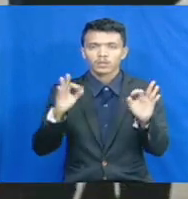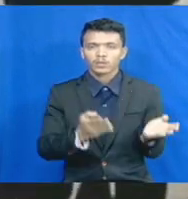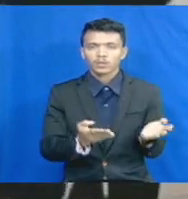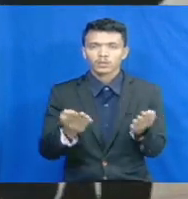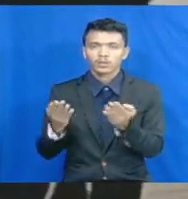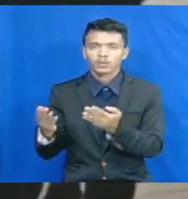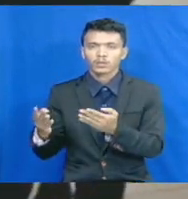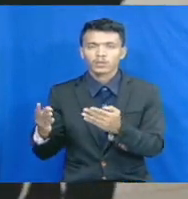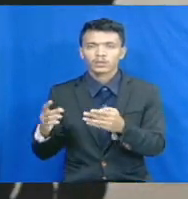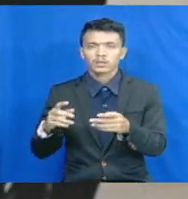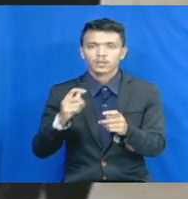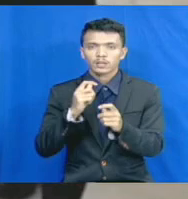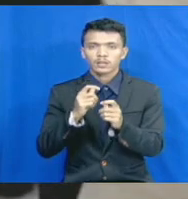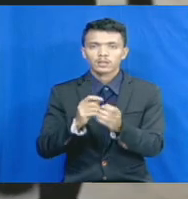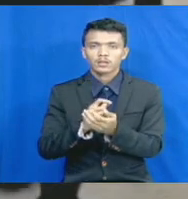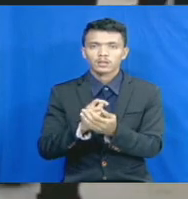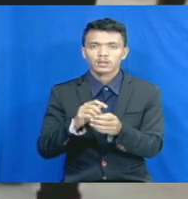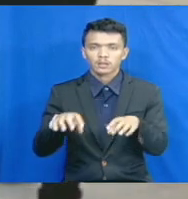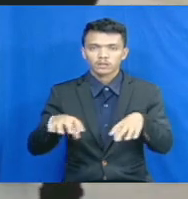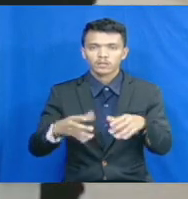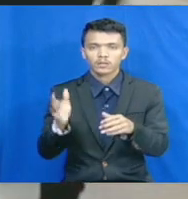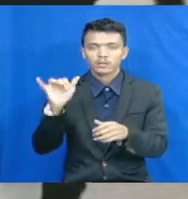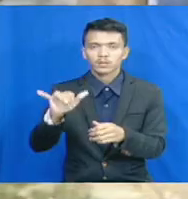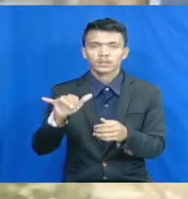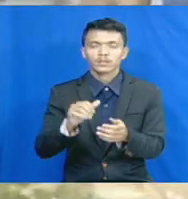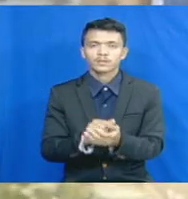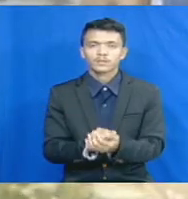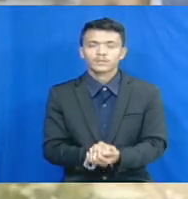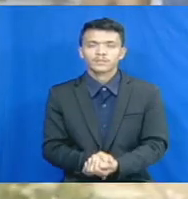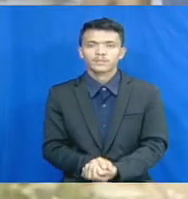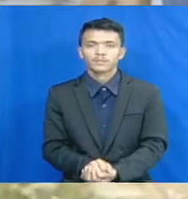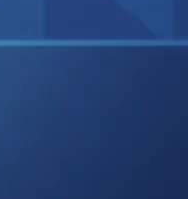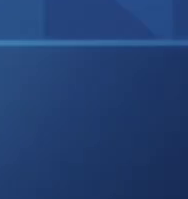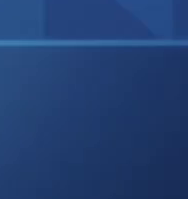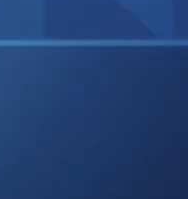Husi técnico Sira. Husi Baucau, Mário Pedro, BRTTL.